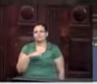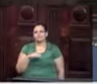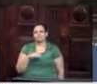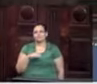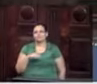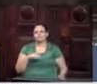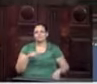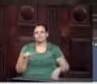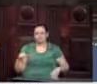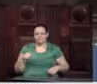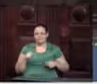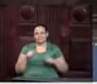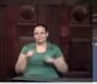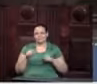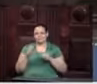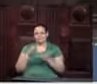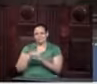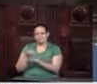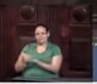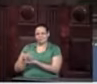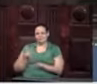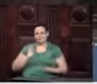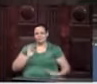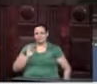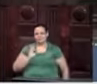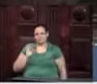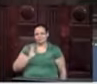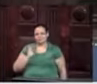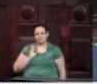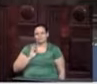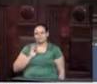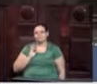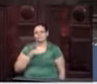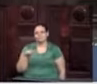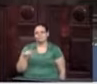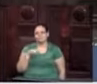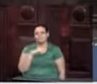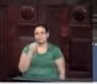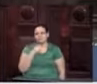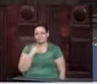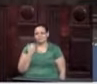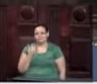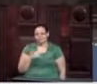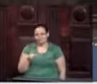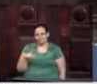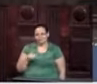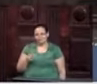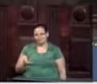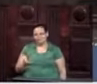as instituições, especialmente a Polícia Militar, mas também